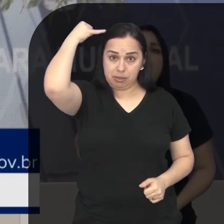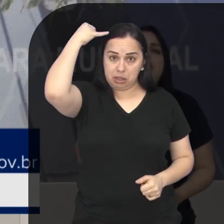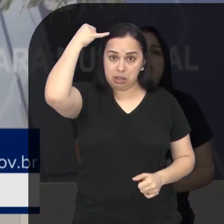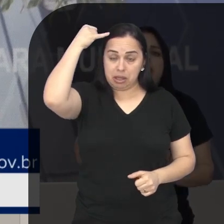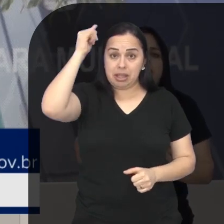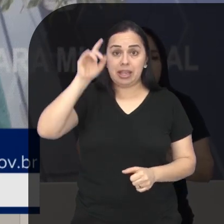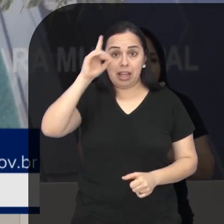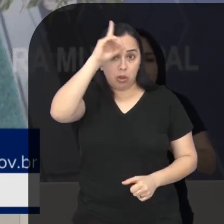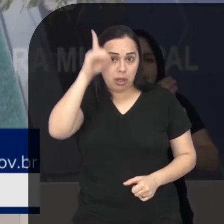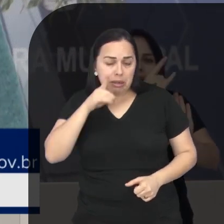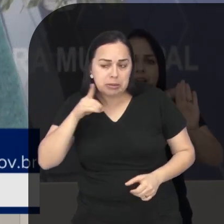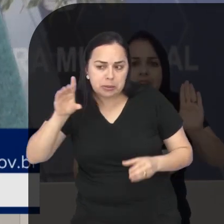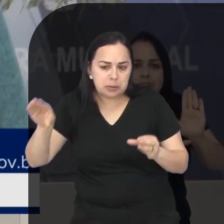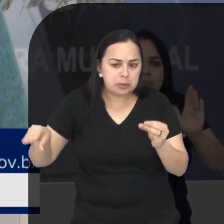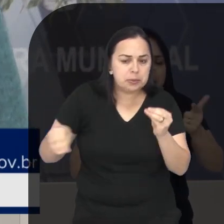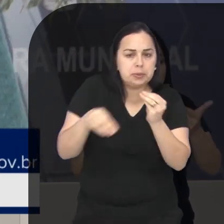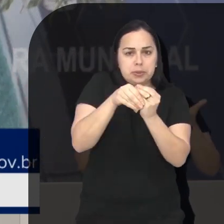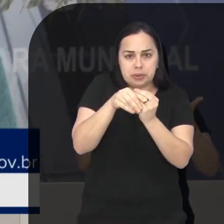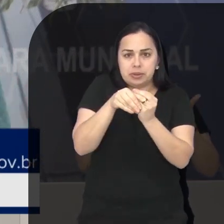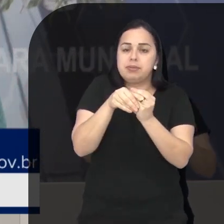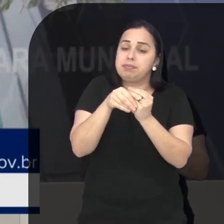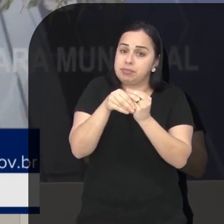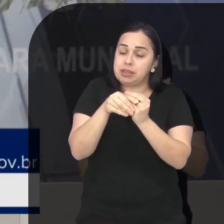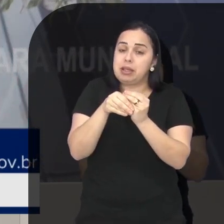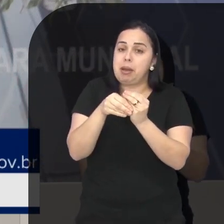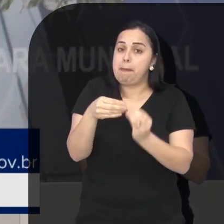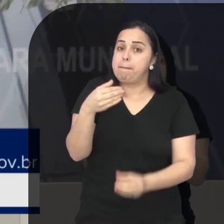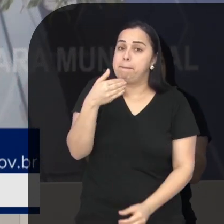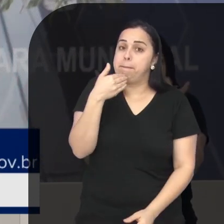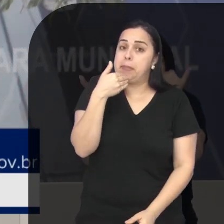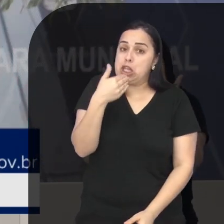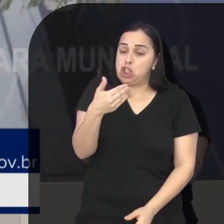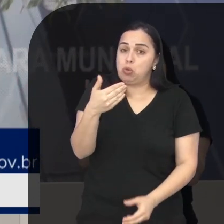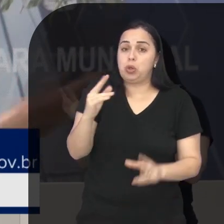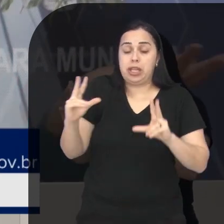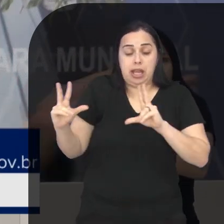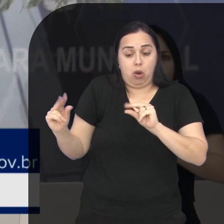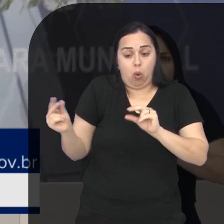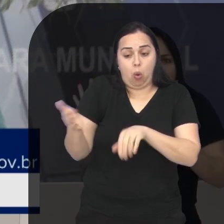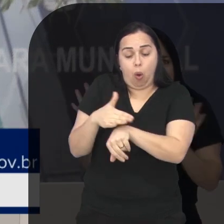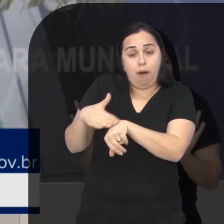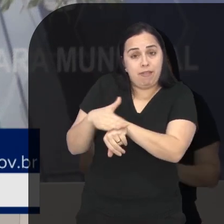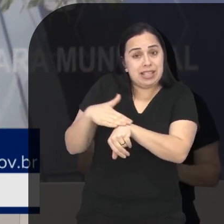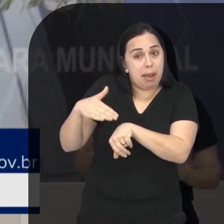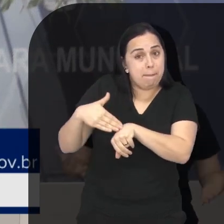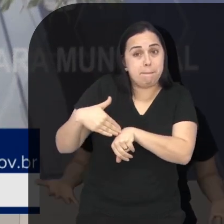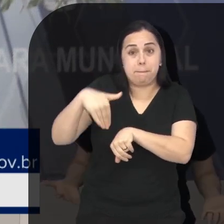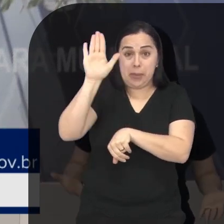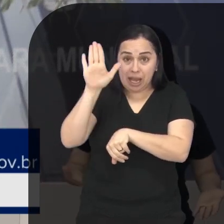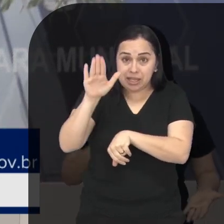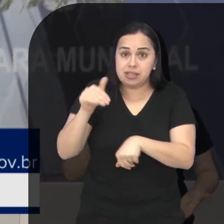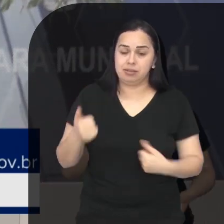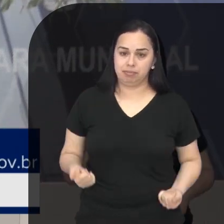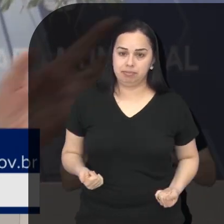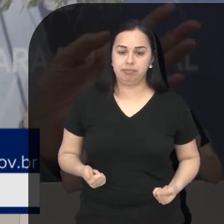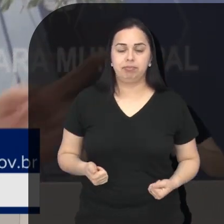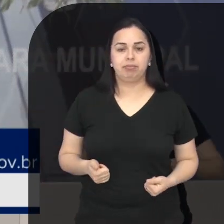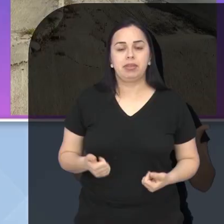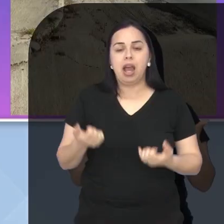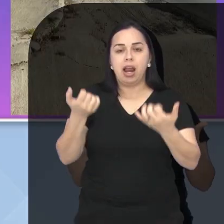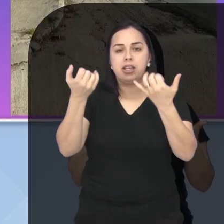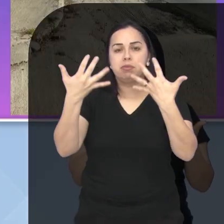Dr. José Cláudio foi complementada pela vereadora Dulce Rita, que também cobrou maior diálogo e autonomia no trabalho da